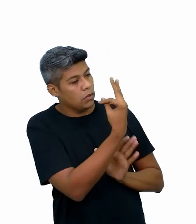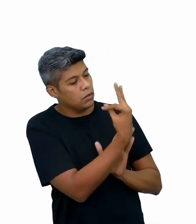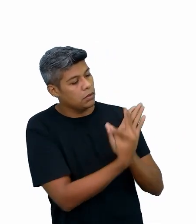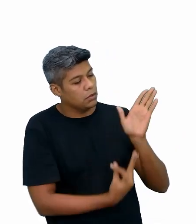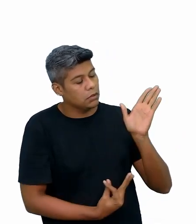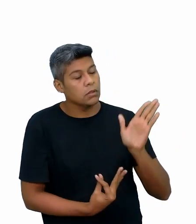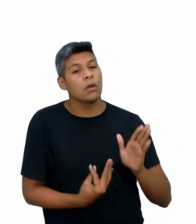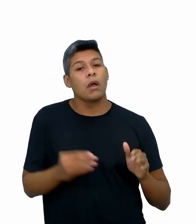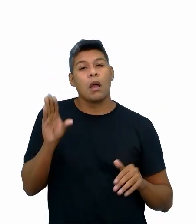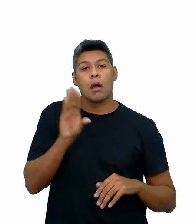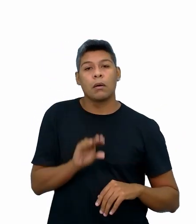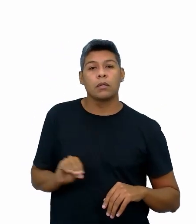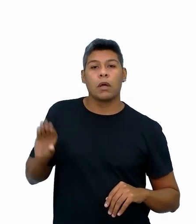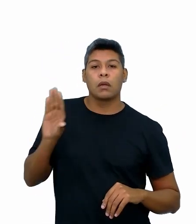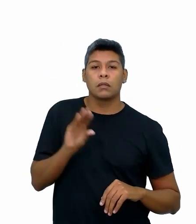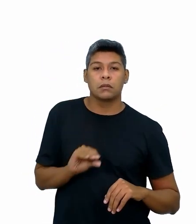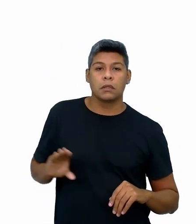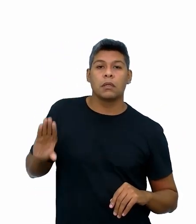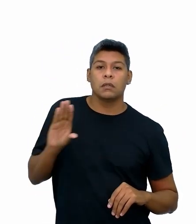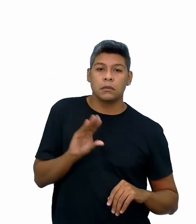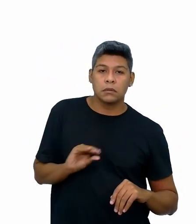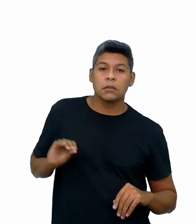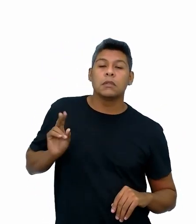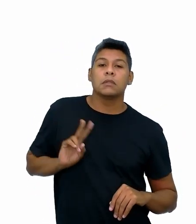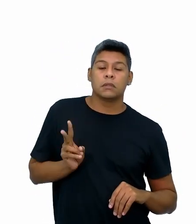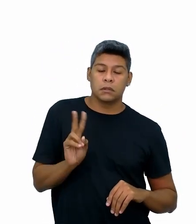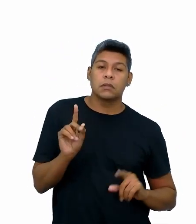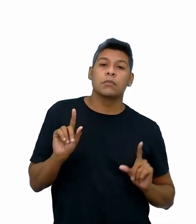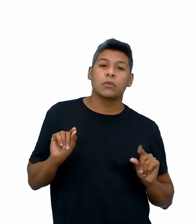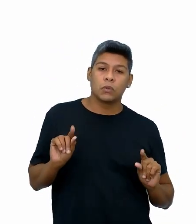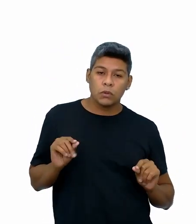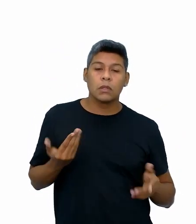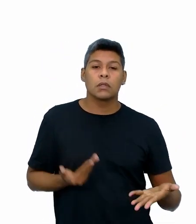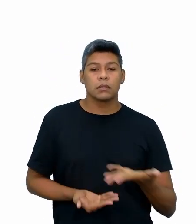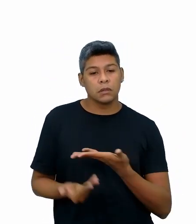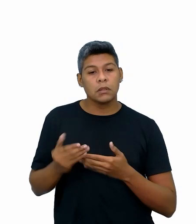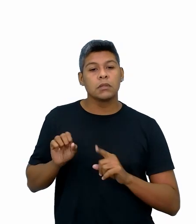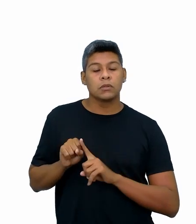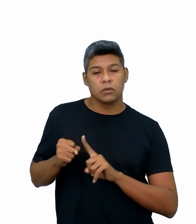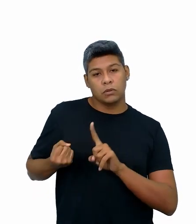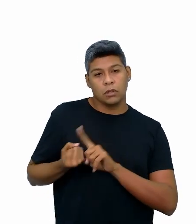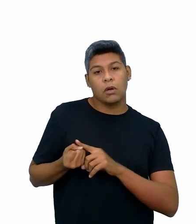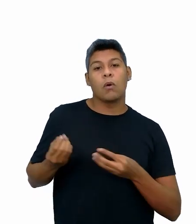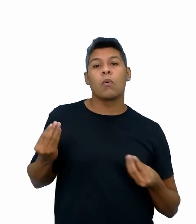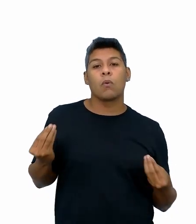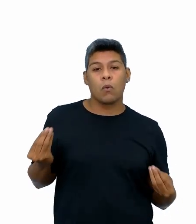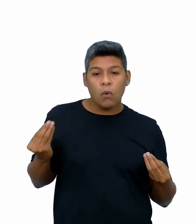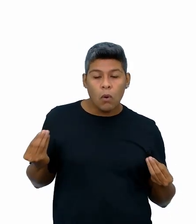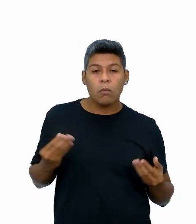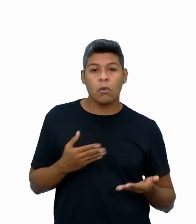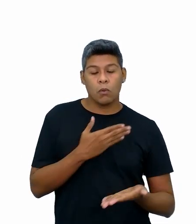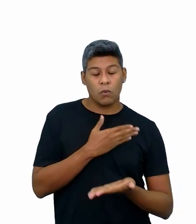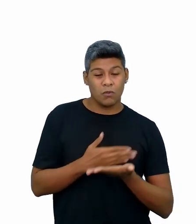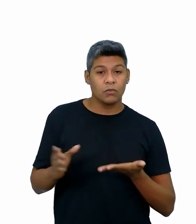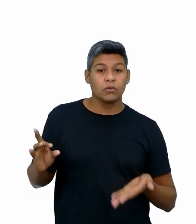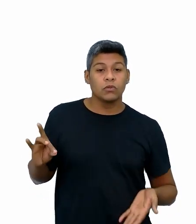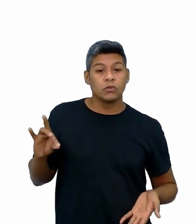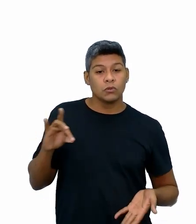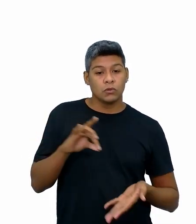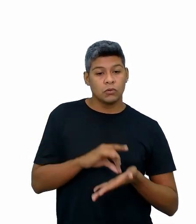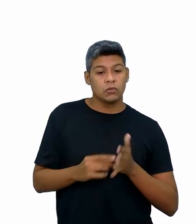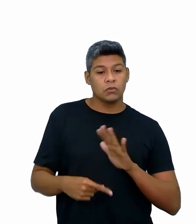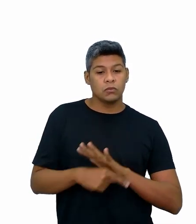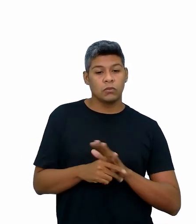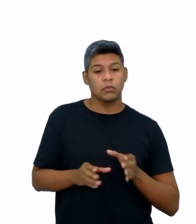com oralidade, mas levando em consideração sempre essa questão da interação social, de como que essa língua ela funciona, né, dentro